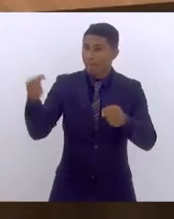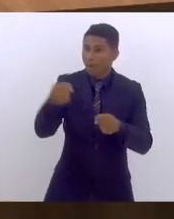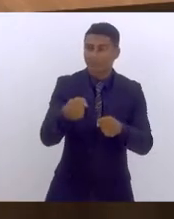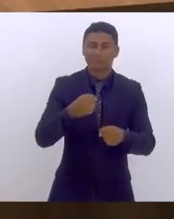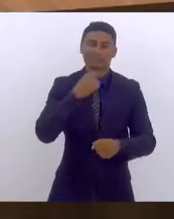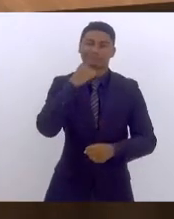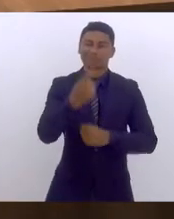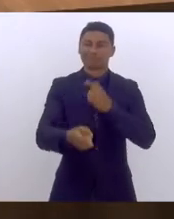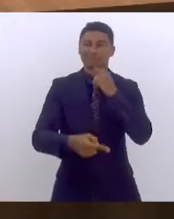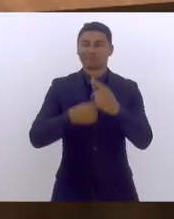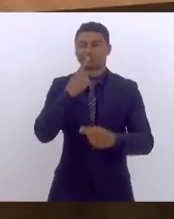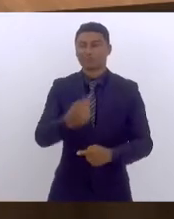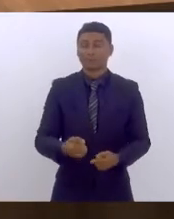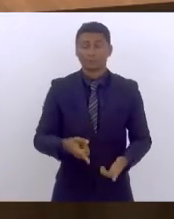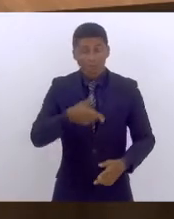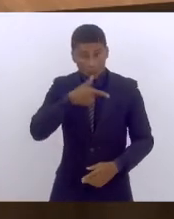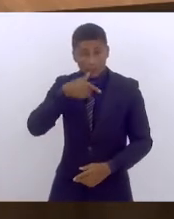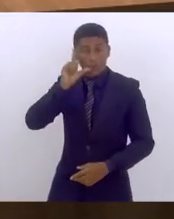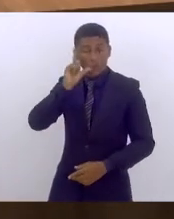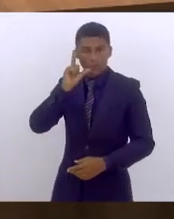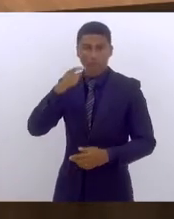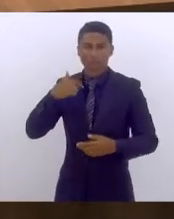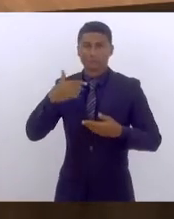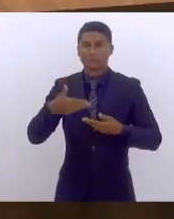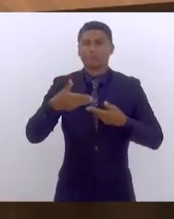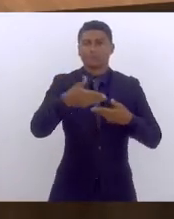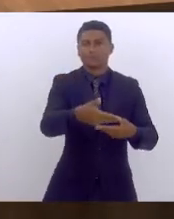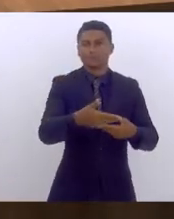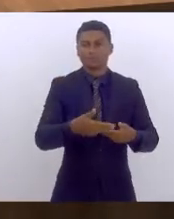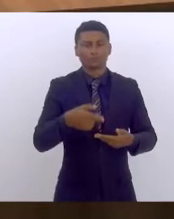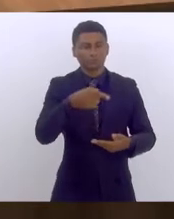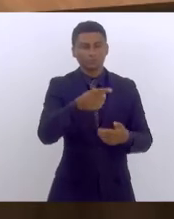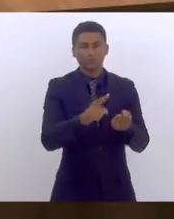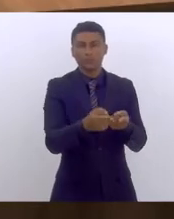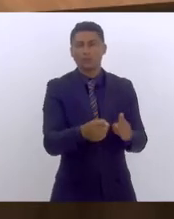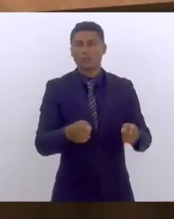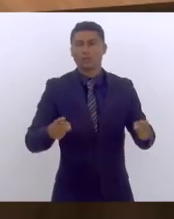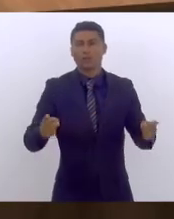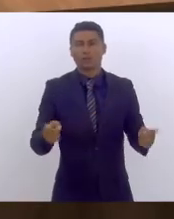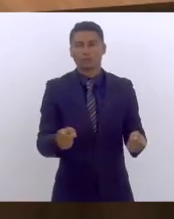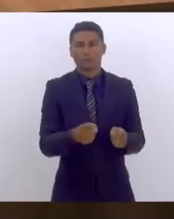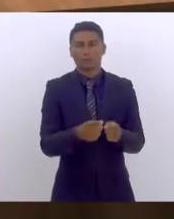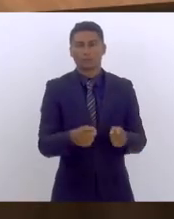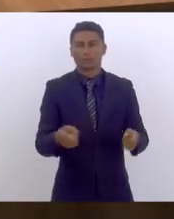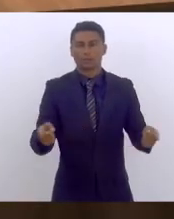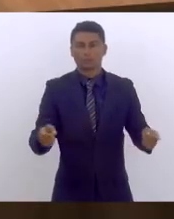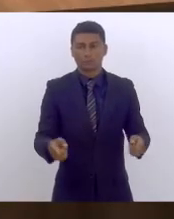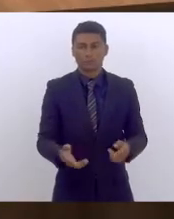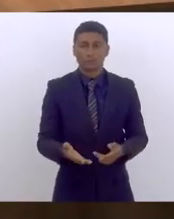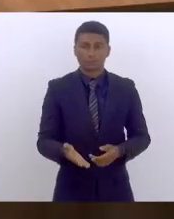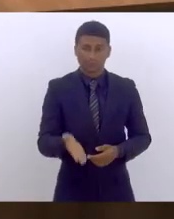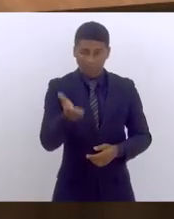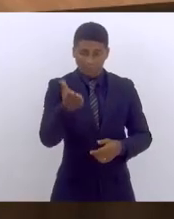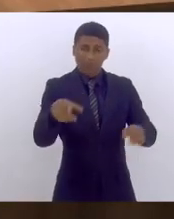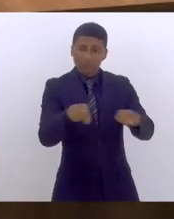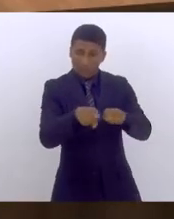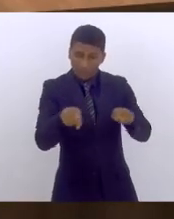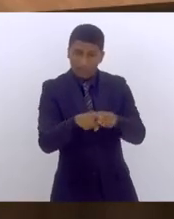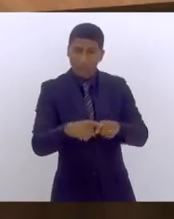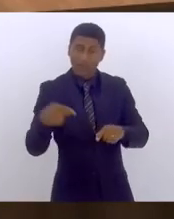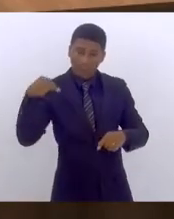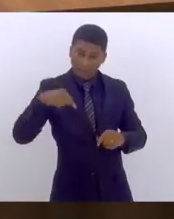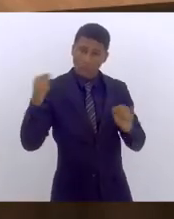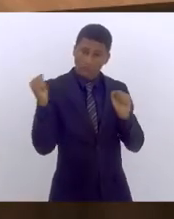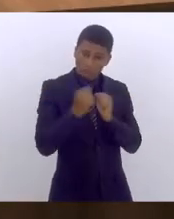ninguém. Ontem eu fui convidado para um evento, um churrasco, e Vossa Excelência participou dessa luta comigo aqui na